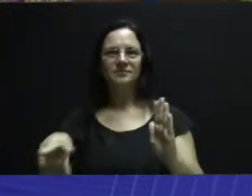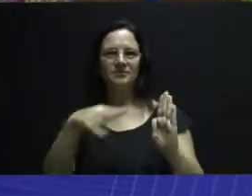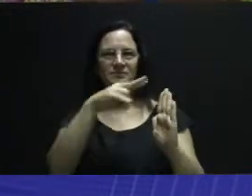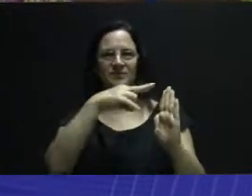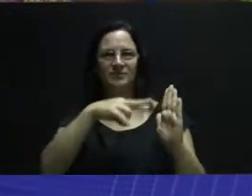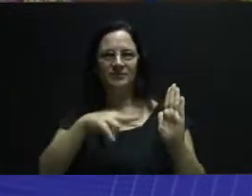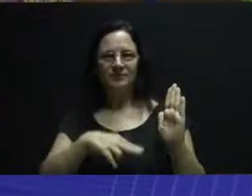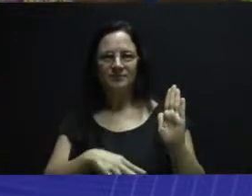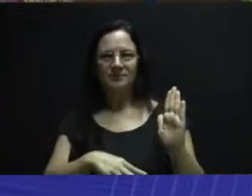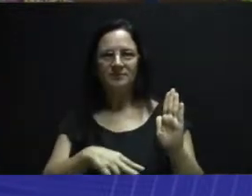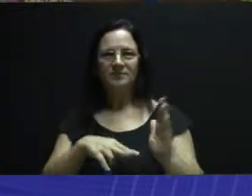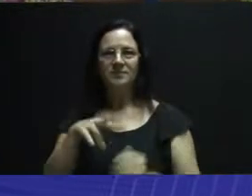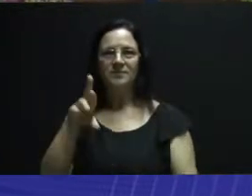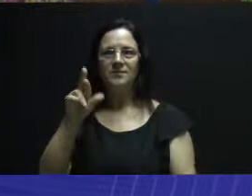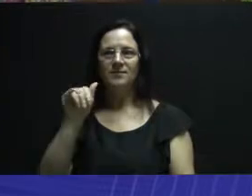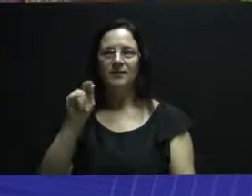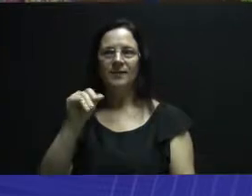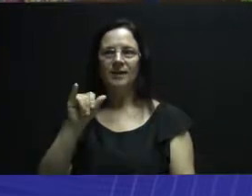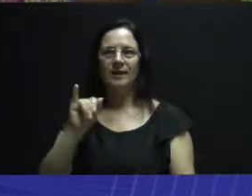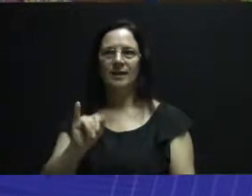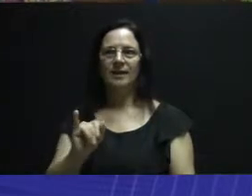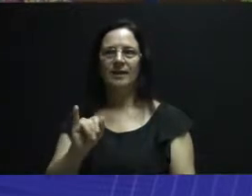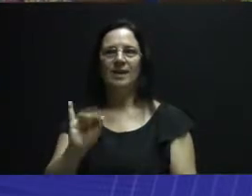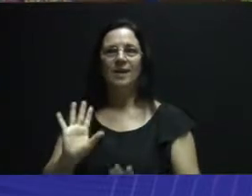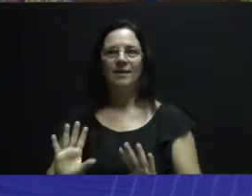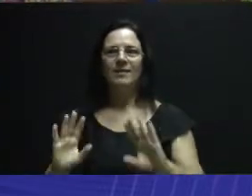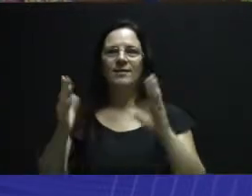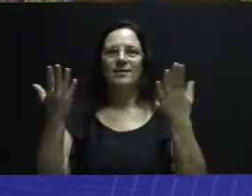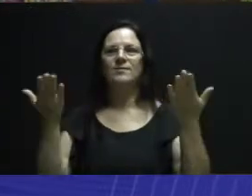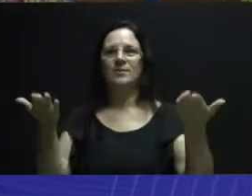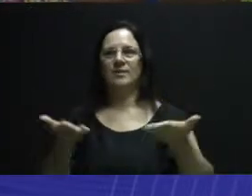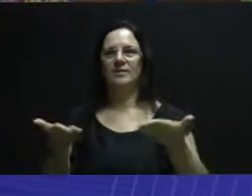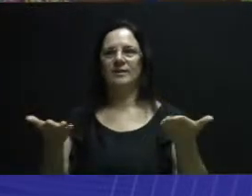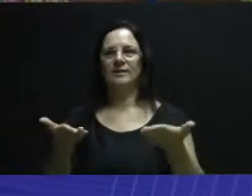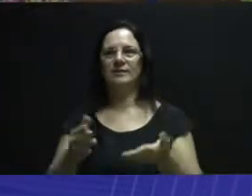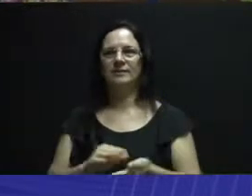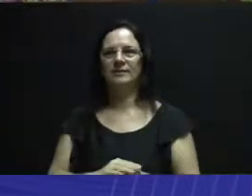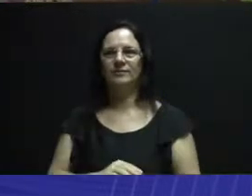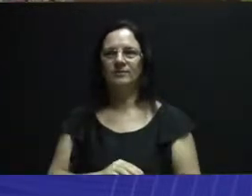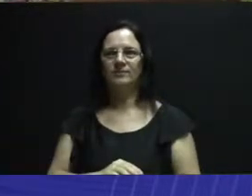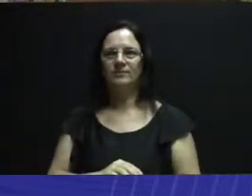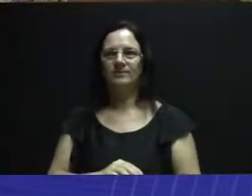descritas, Roseli Bueno Gonçalves é homenageada neste ato solene.